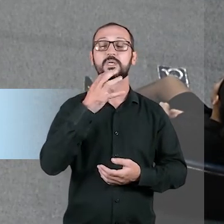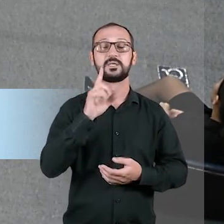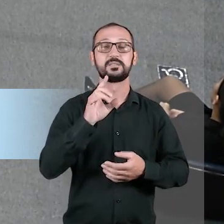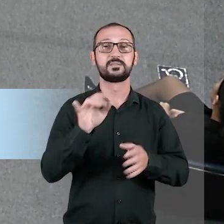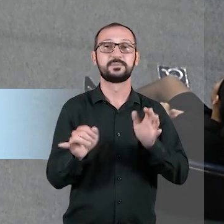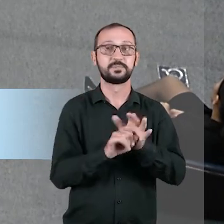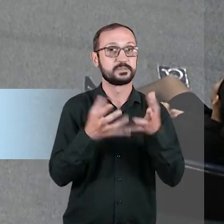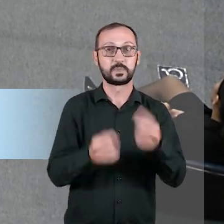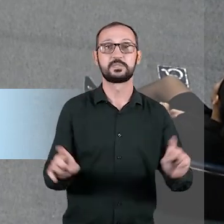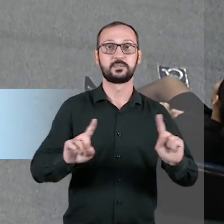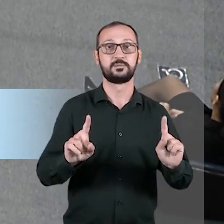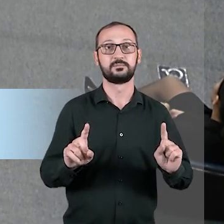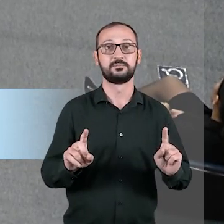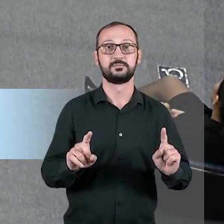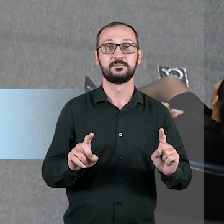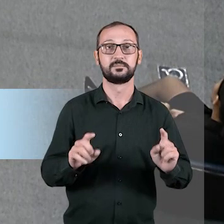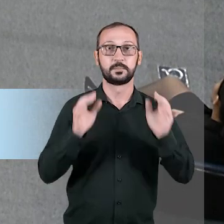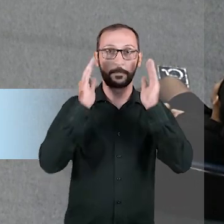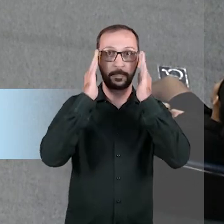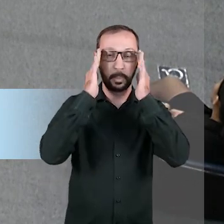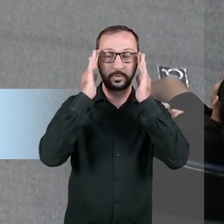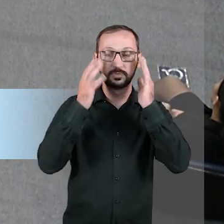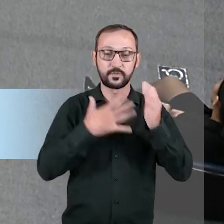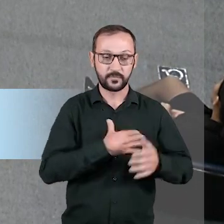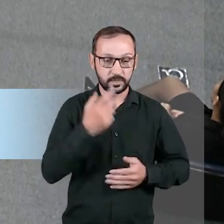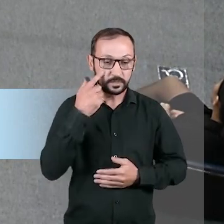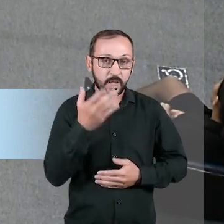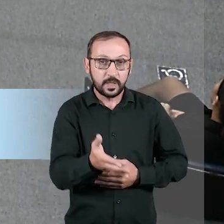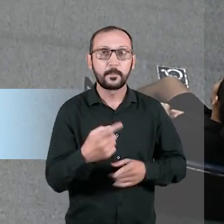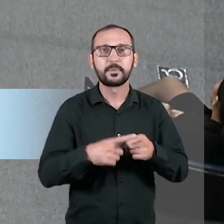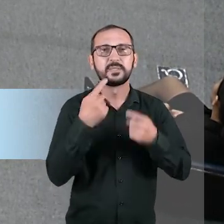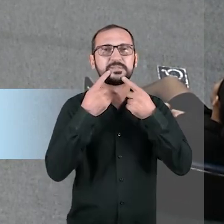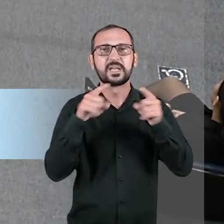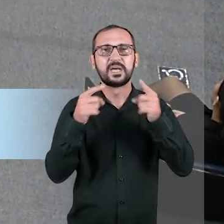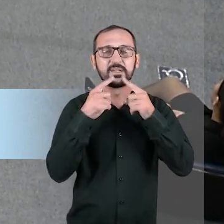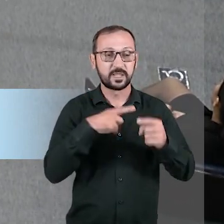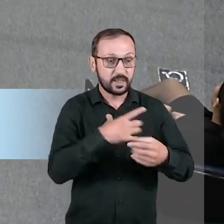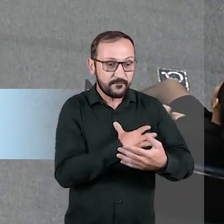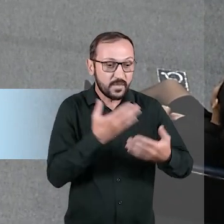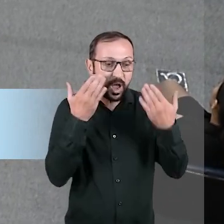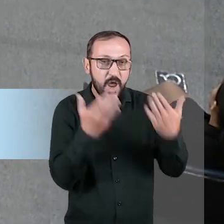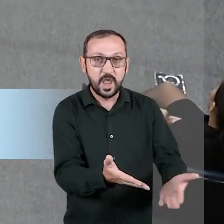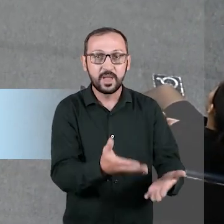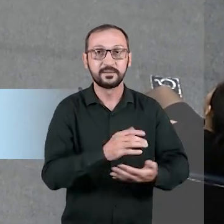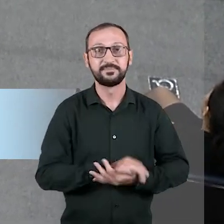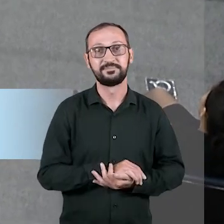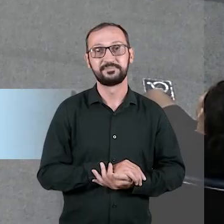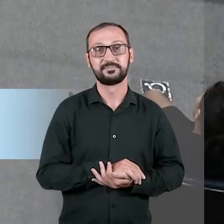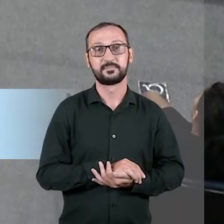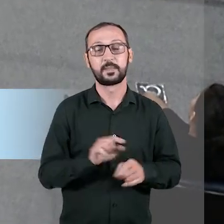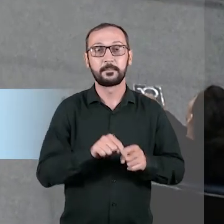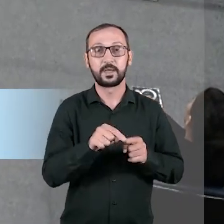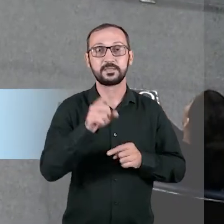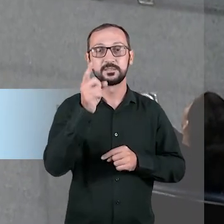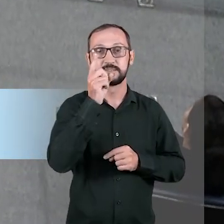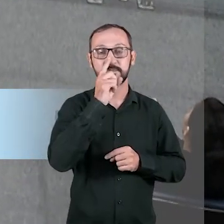reconhecidos, porque não é permitido, né? Ah, seu filho está aí, né? Por que você está reclamando? Você tem um filho, né?